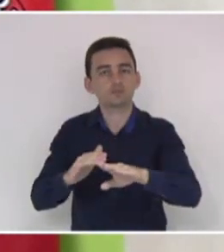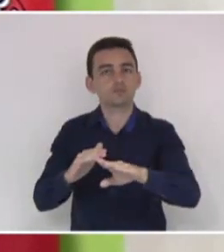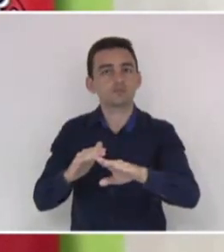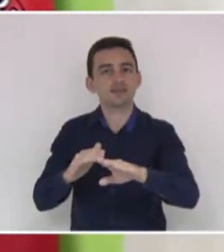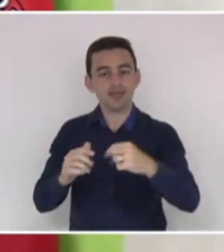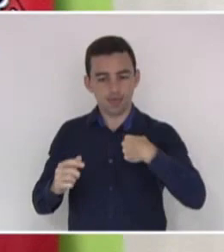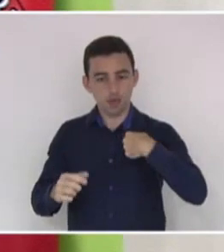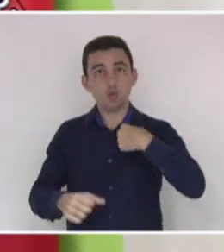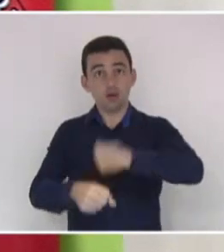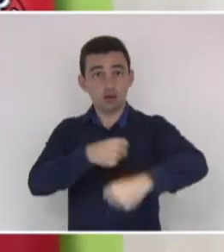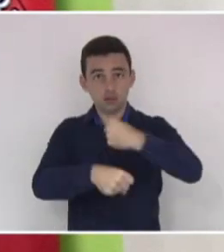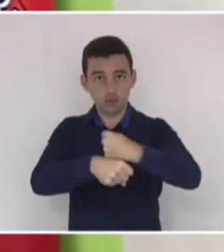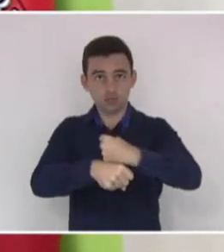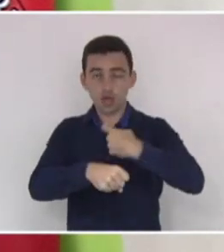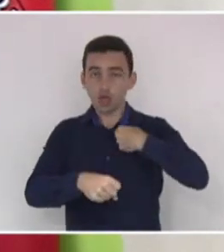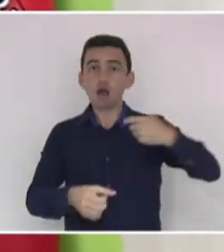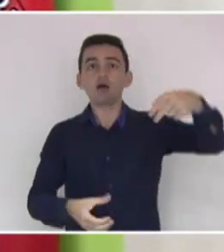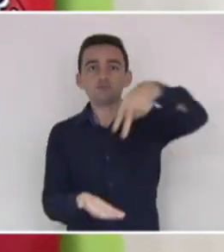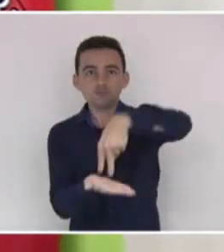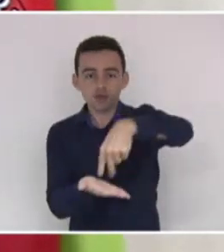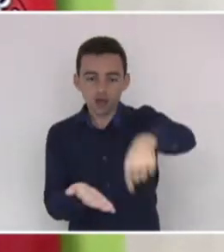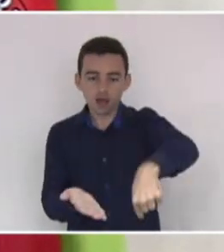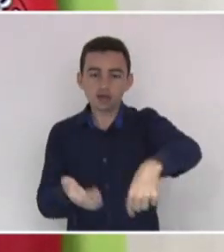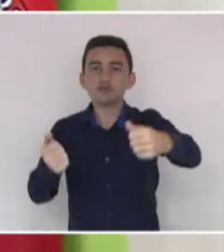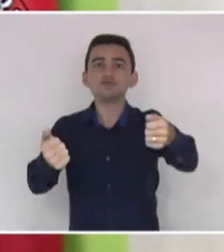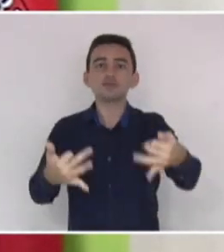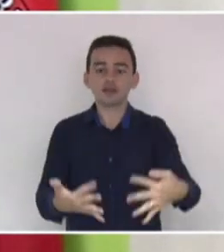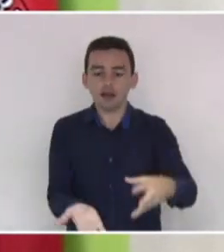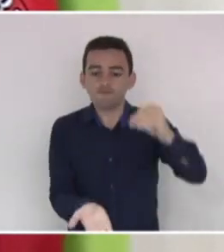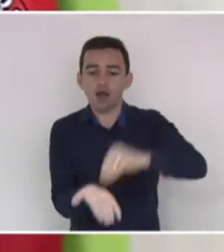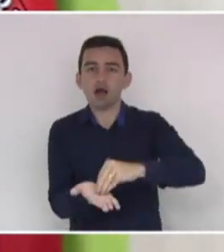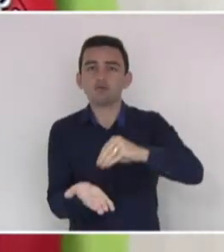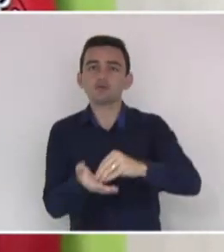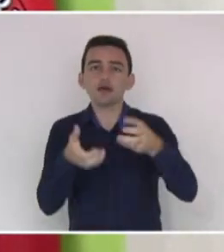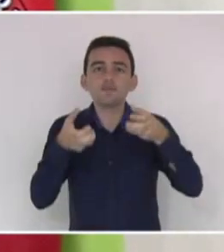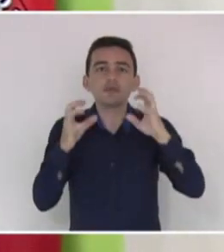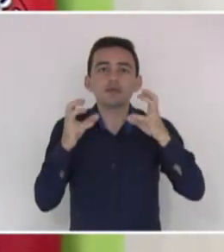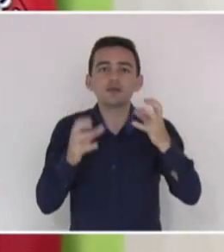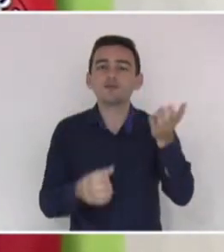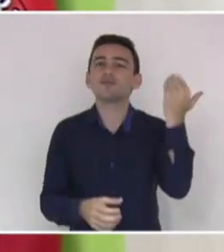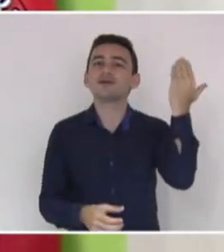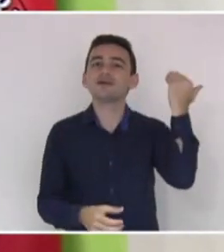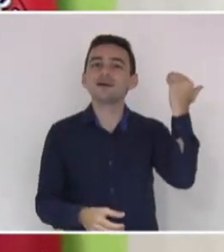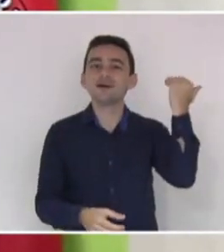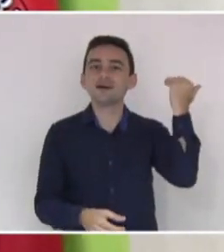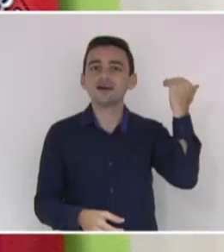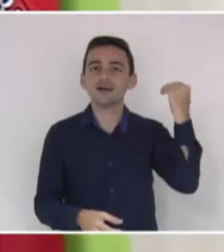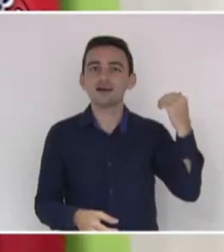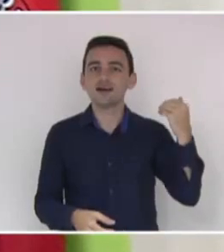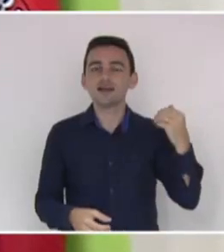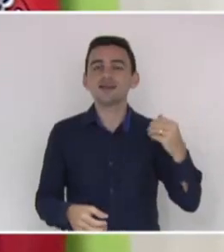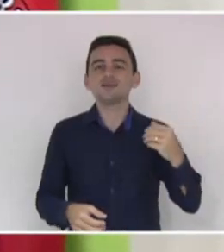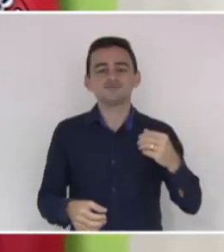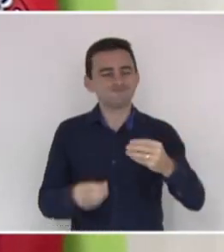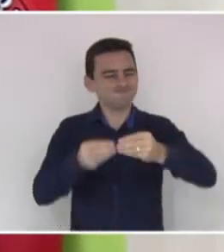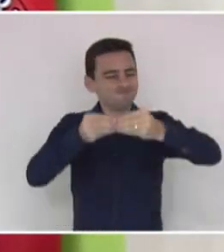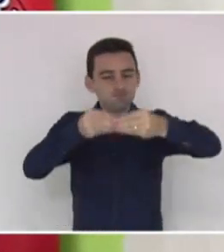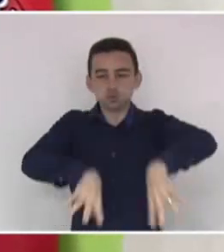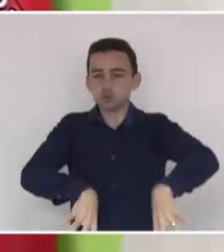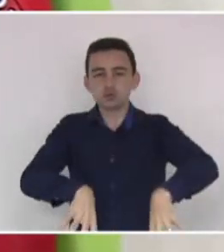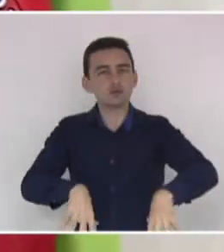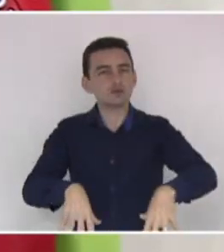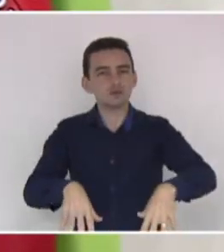vim aqui falar da ausência de milho, o que causou prejuízos